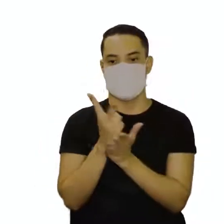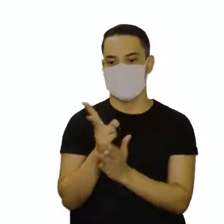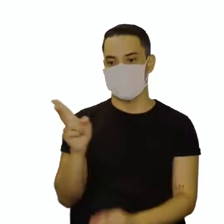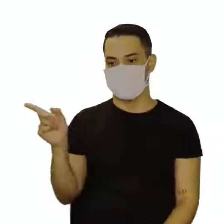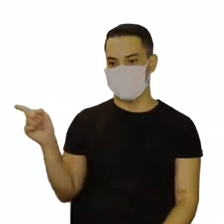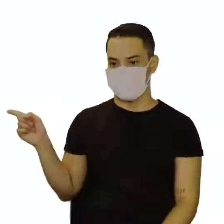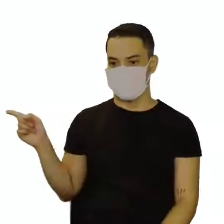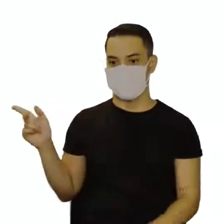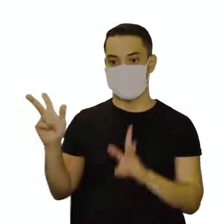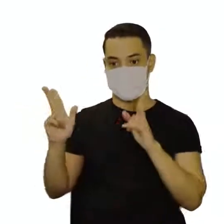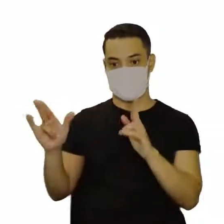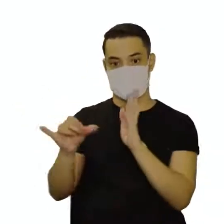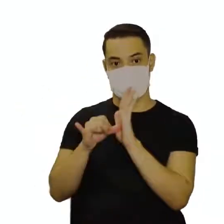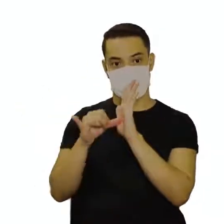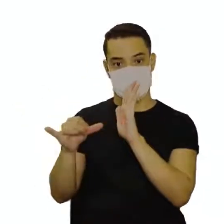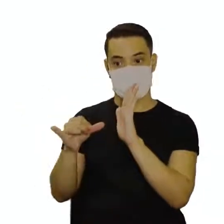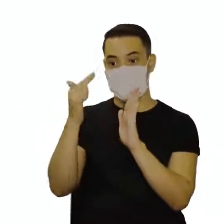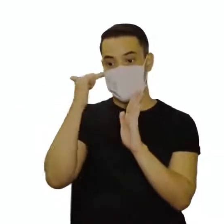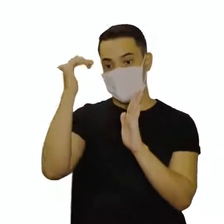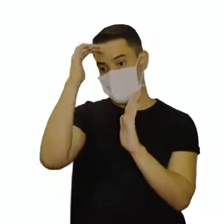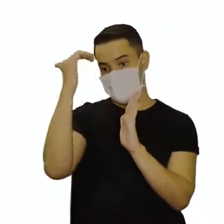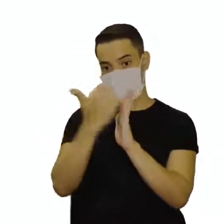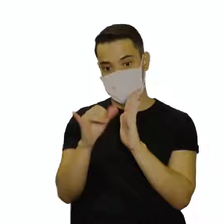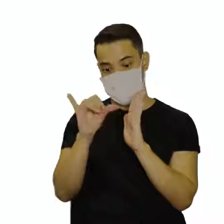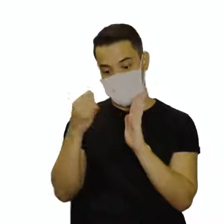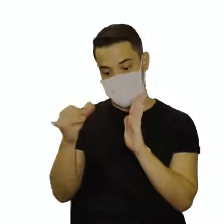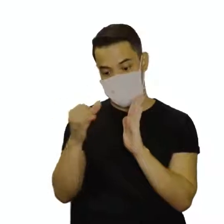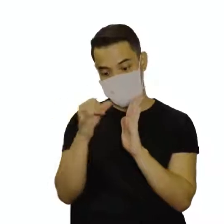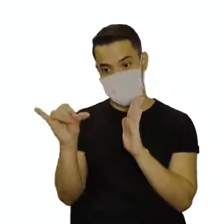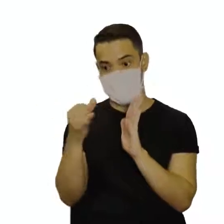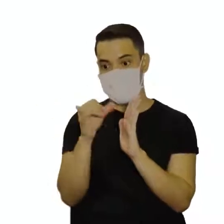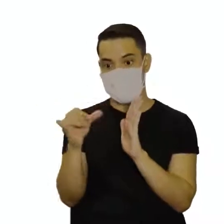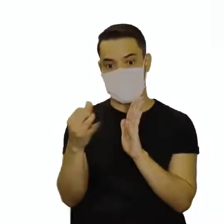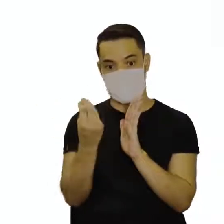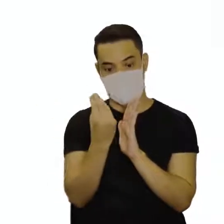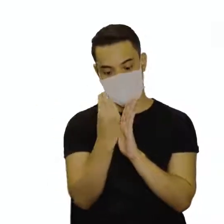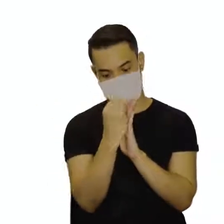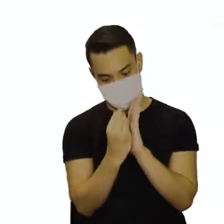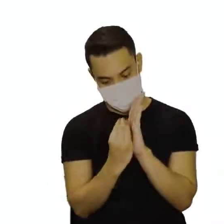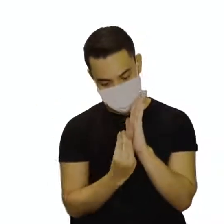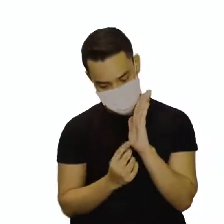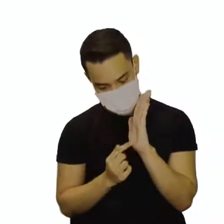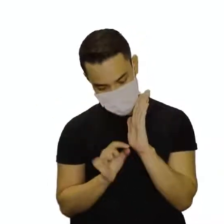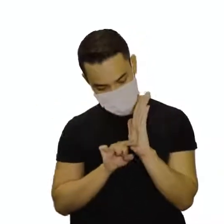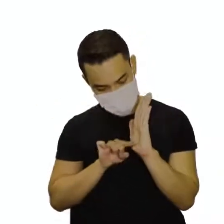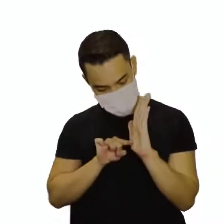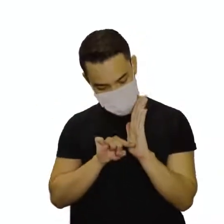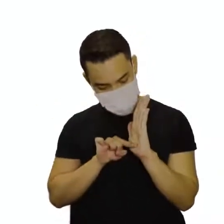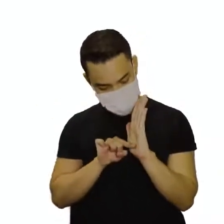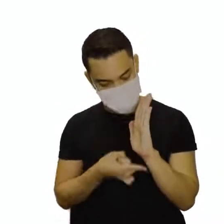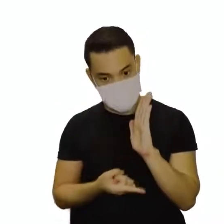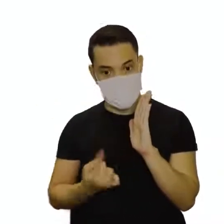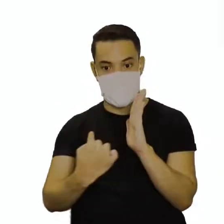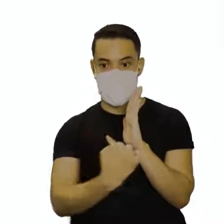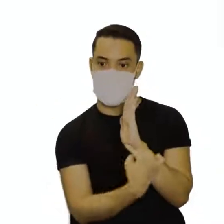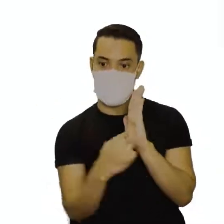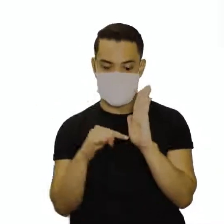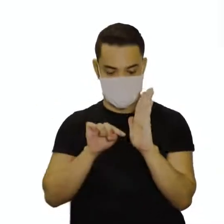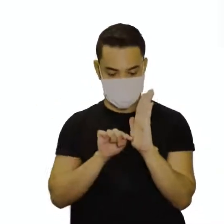menor. Então, isso aqui é necessário que você preste atenção. Se você inverter, o equipamento acaba não